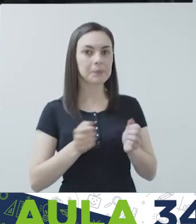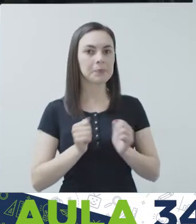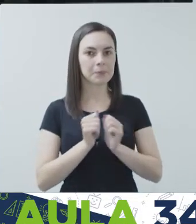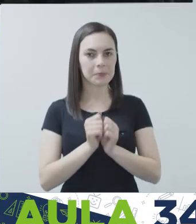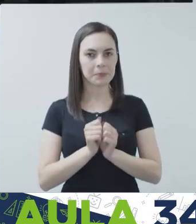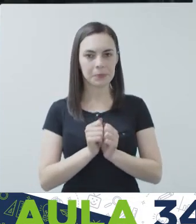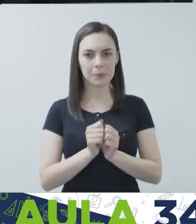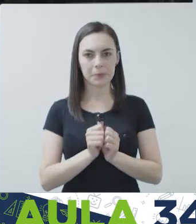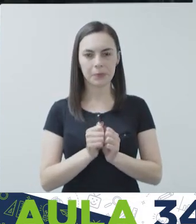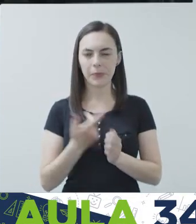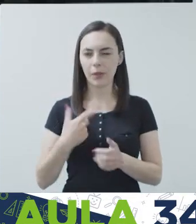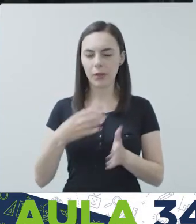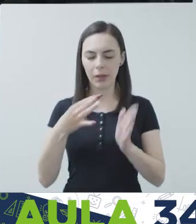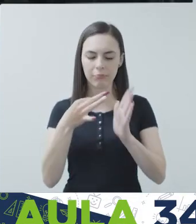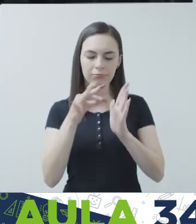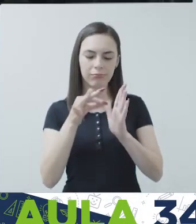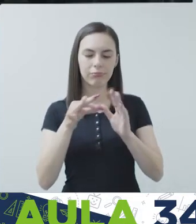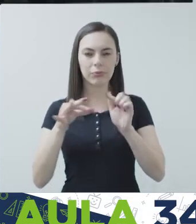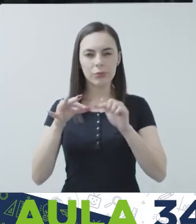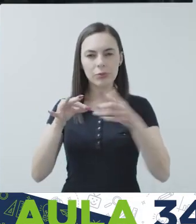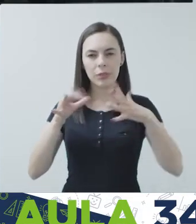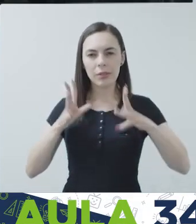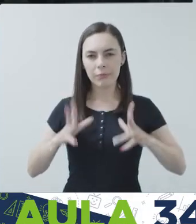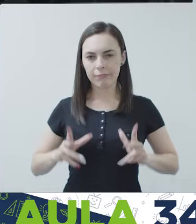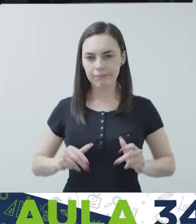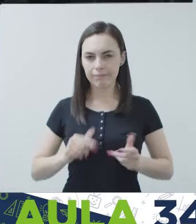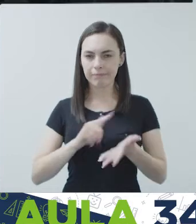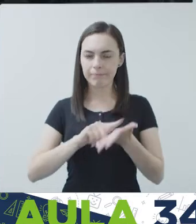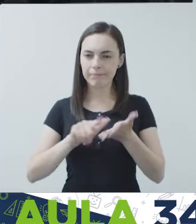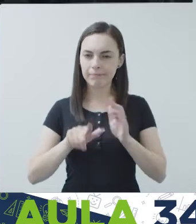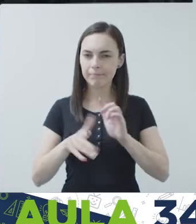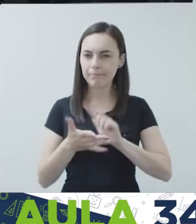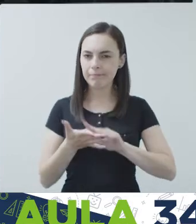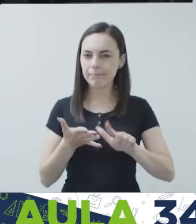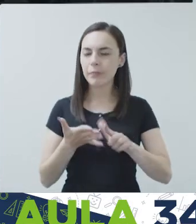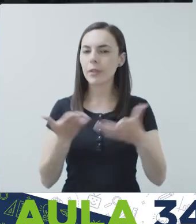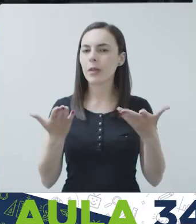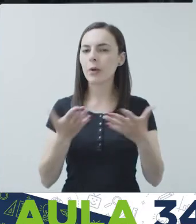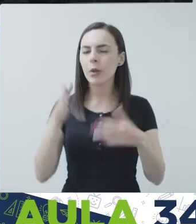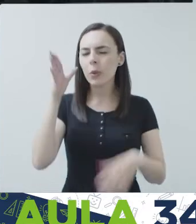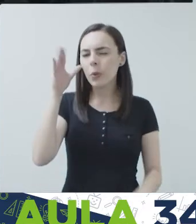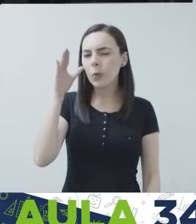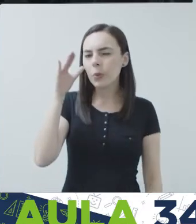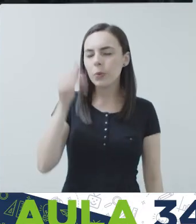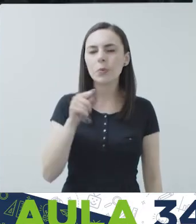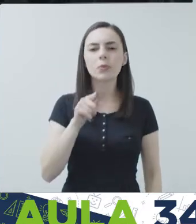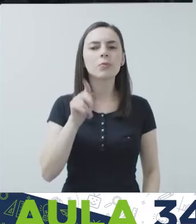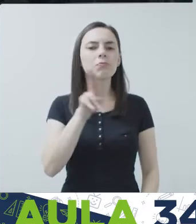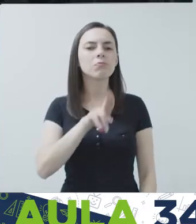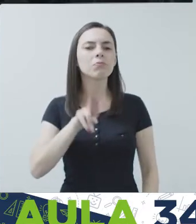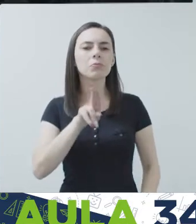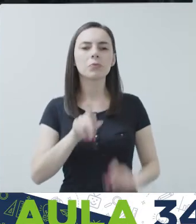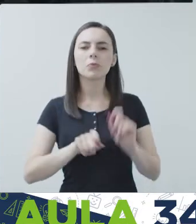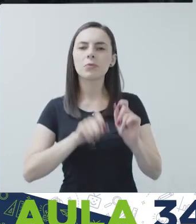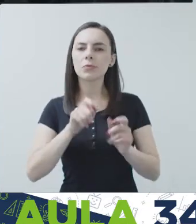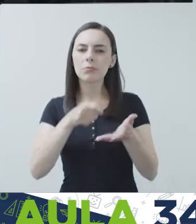Deixa eu limpar aqui meu pincel. Fico curiosa para saber o que que vocês estão utilizando para fazer o traçado dos números aí na